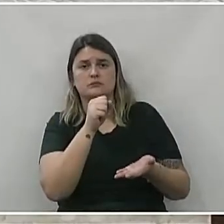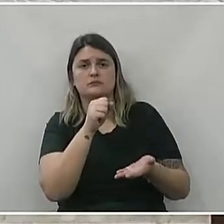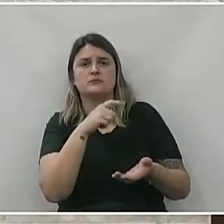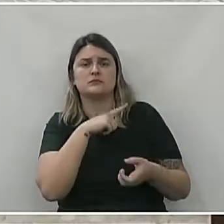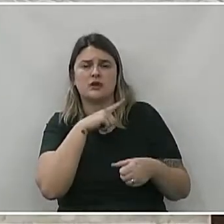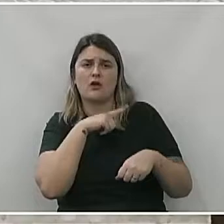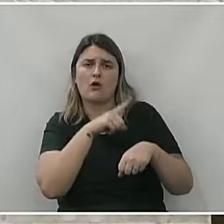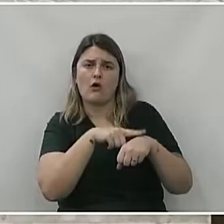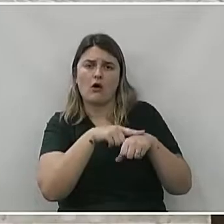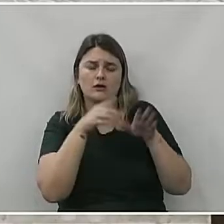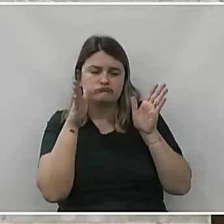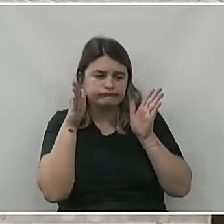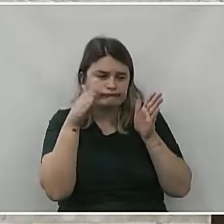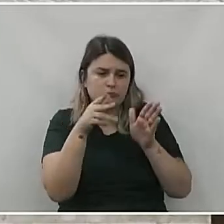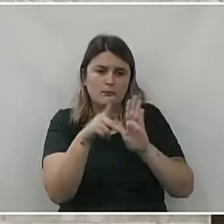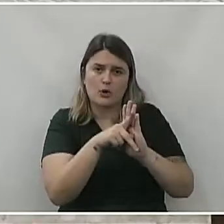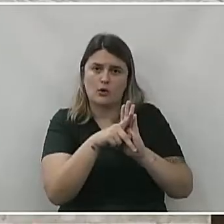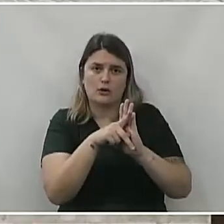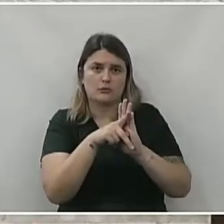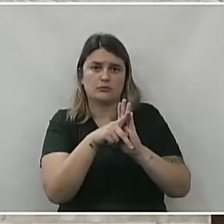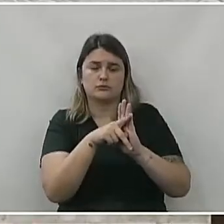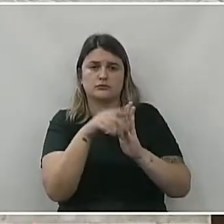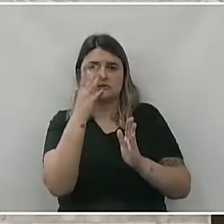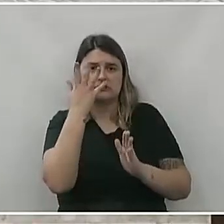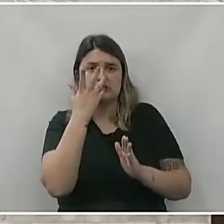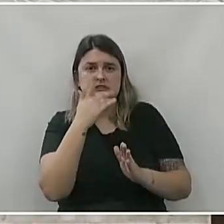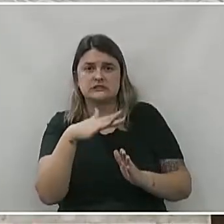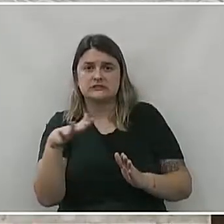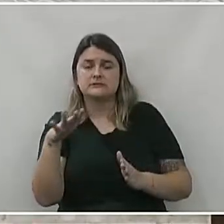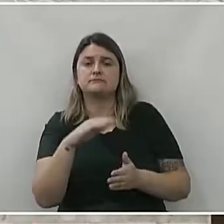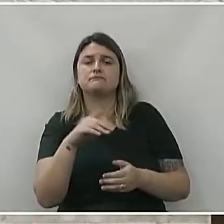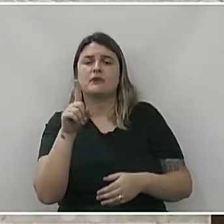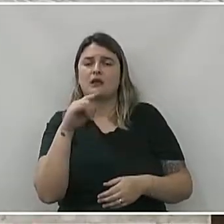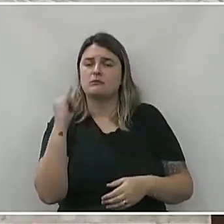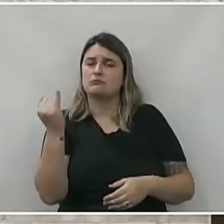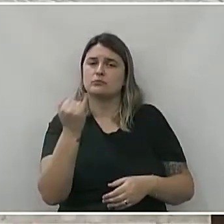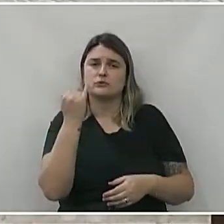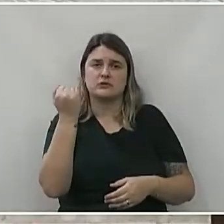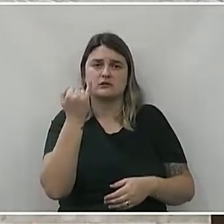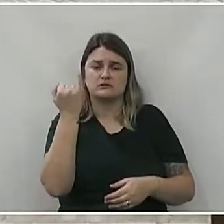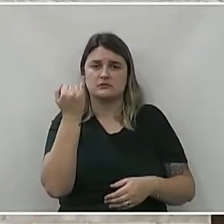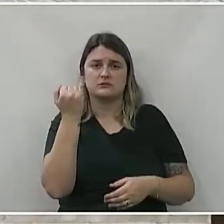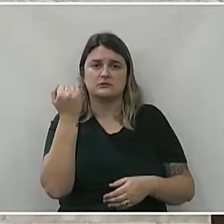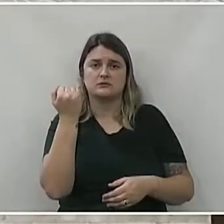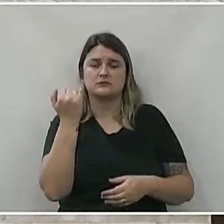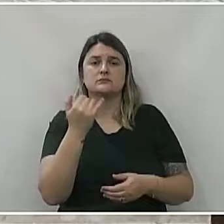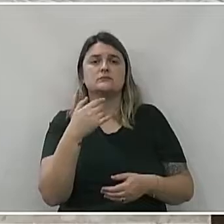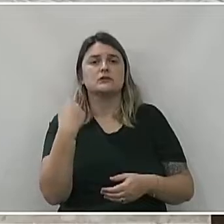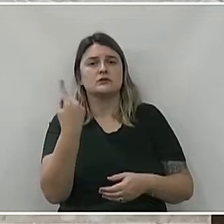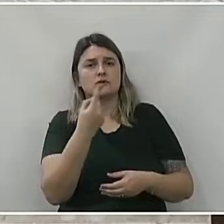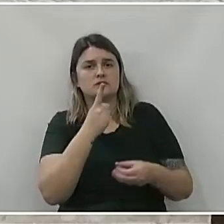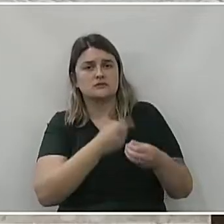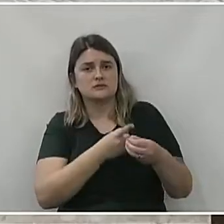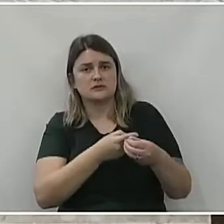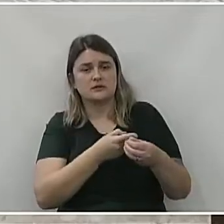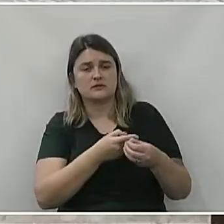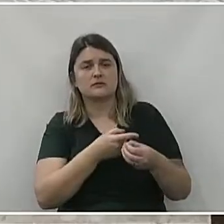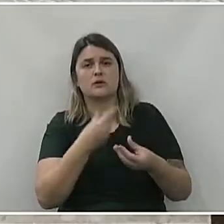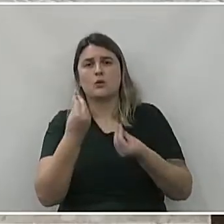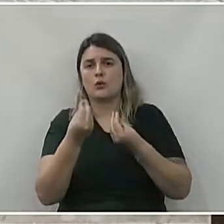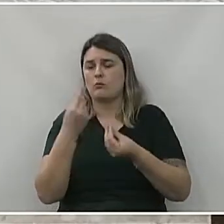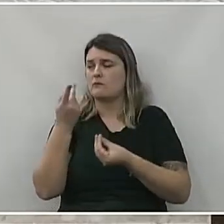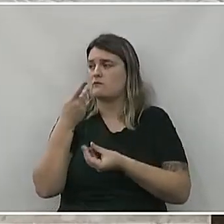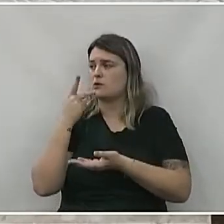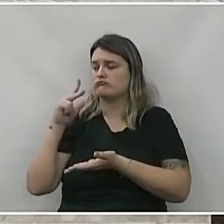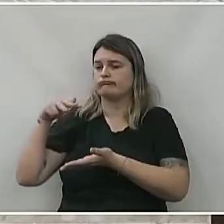ter um atendimento exclusivo aí para as crianças. Isso é muito importante para a nossa cidade. Assim como foi falado